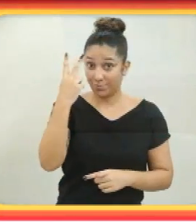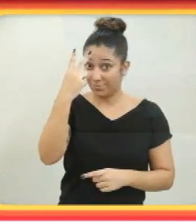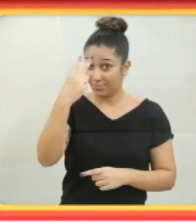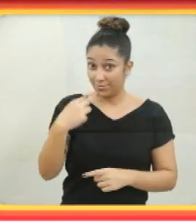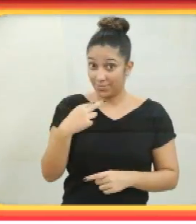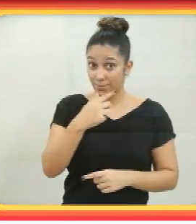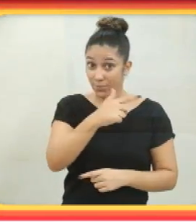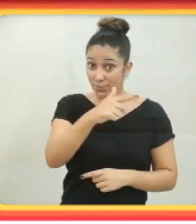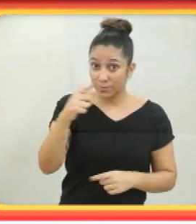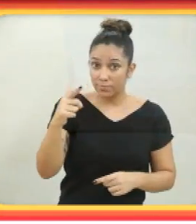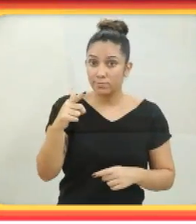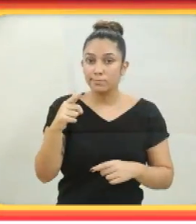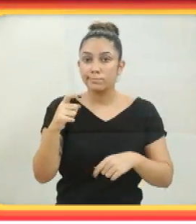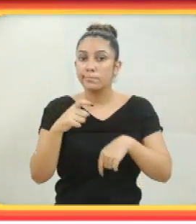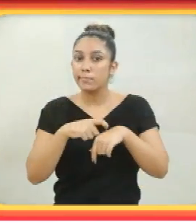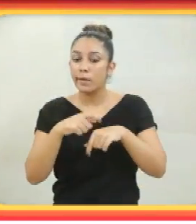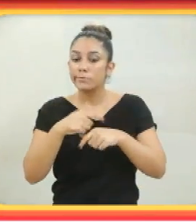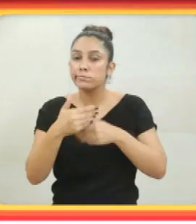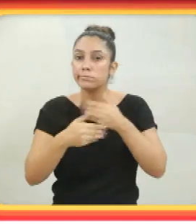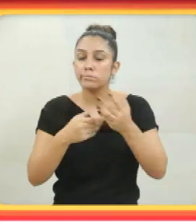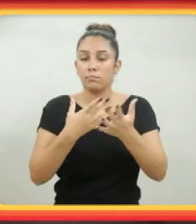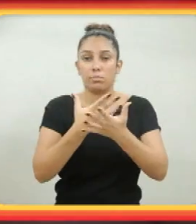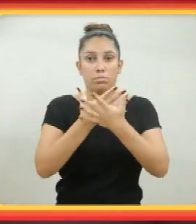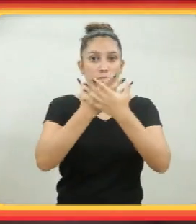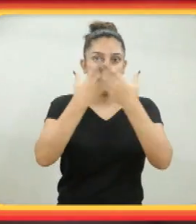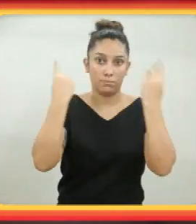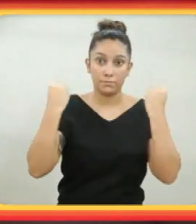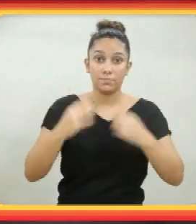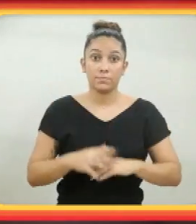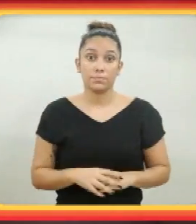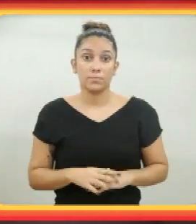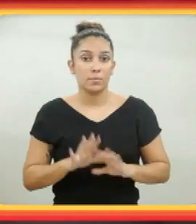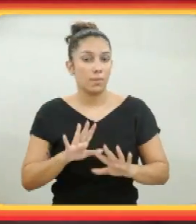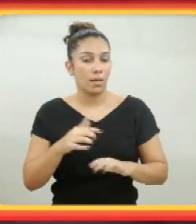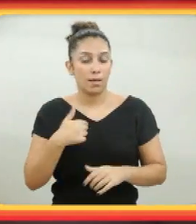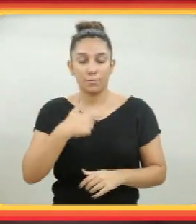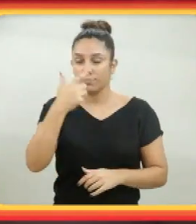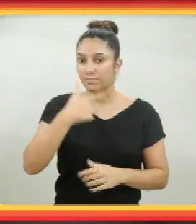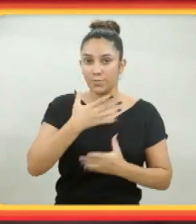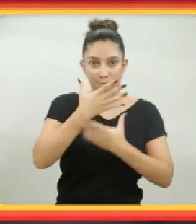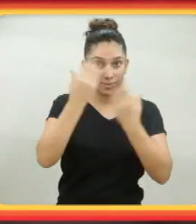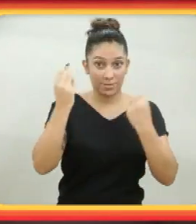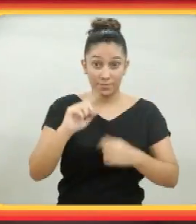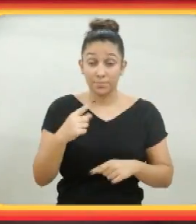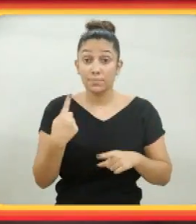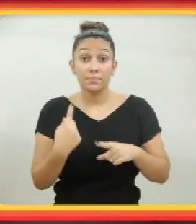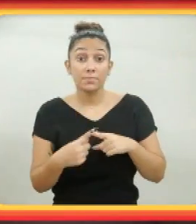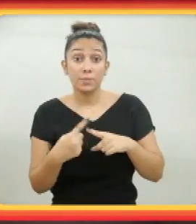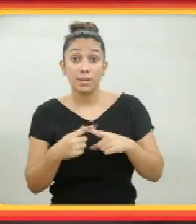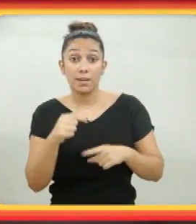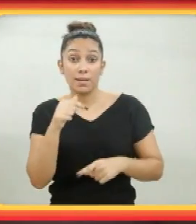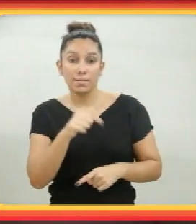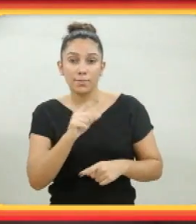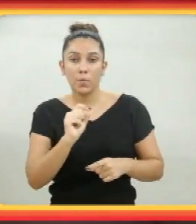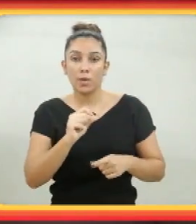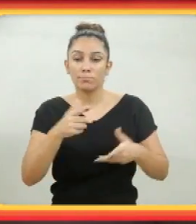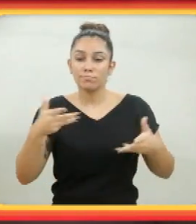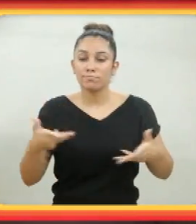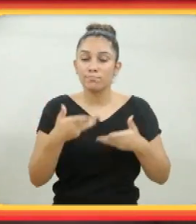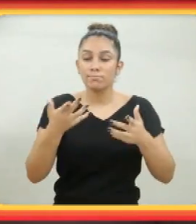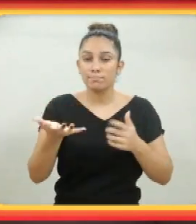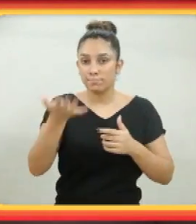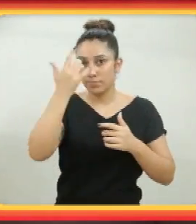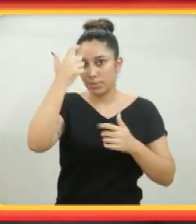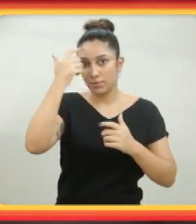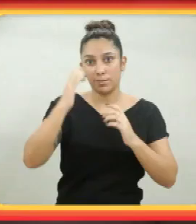eu vejo pontos coloridos na minha frente. E isto é o segredo de eu não ter